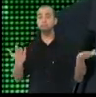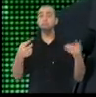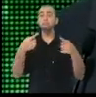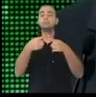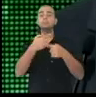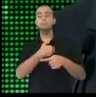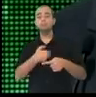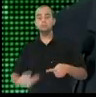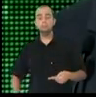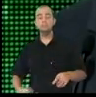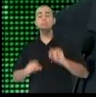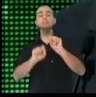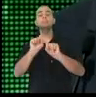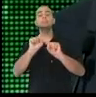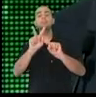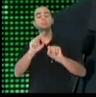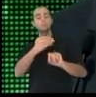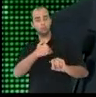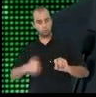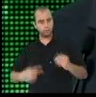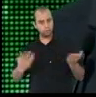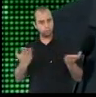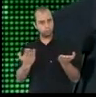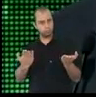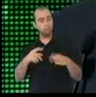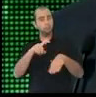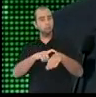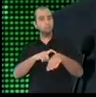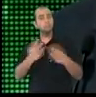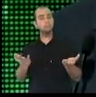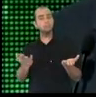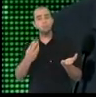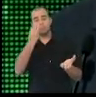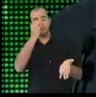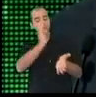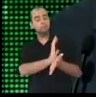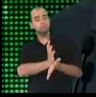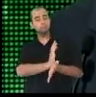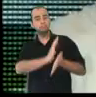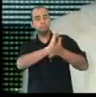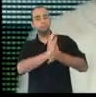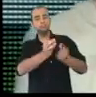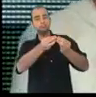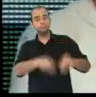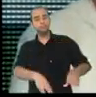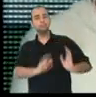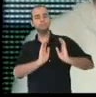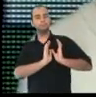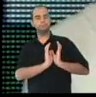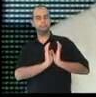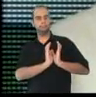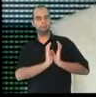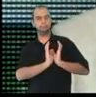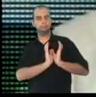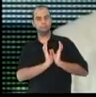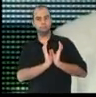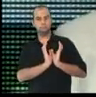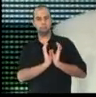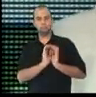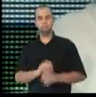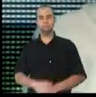federal está, neste momento, nesta etapa, discriminando essas entidades? Olha,